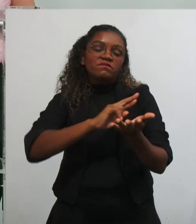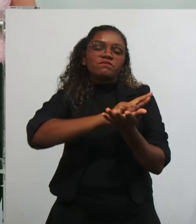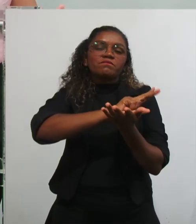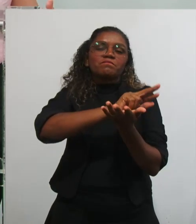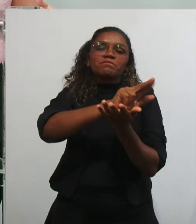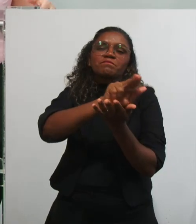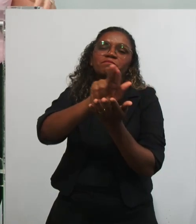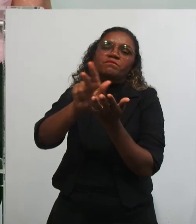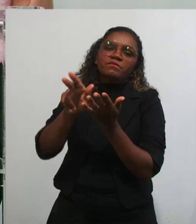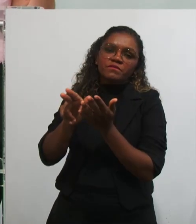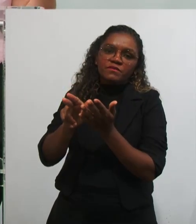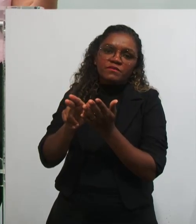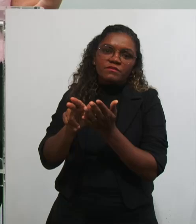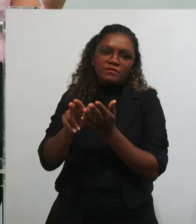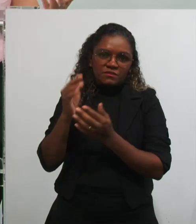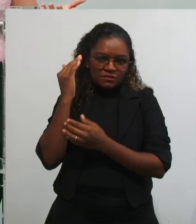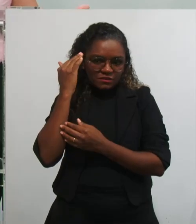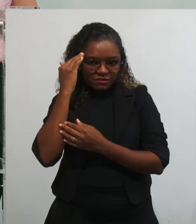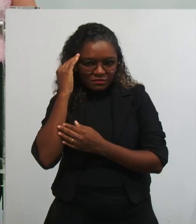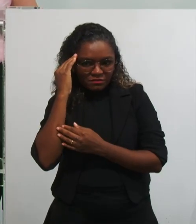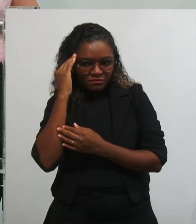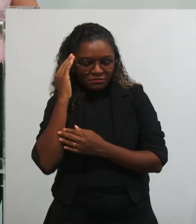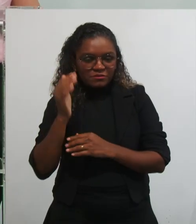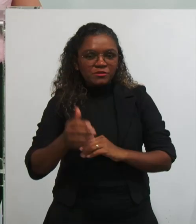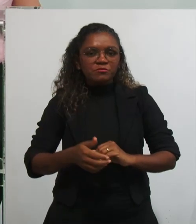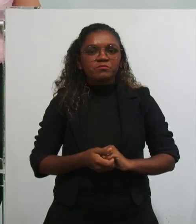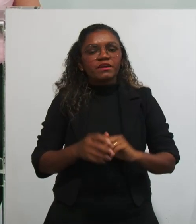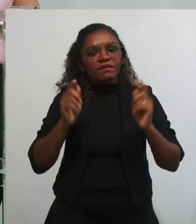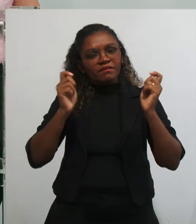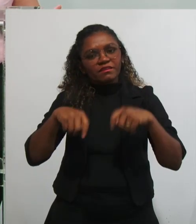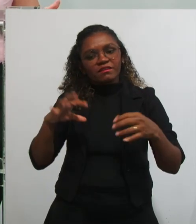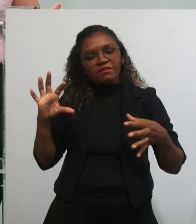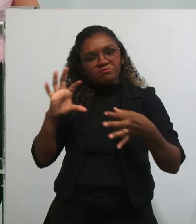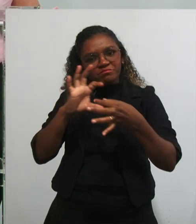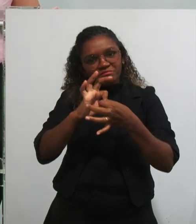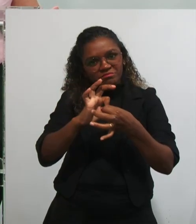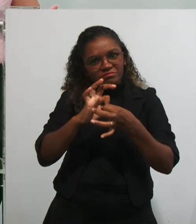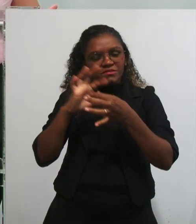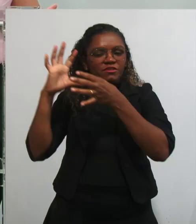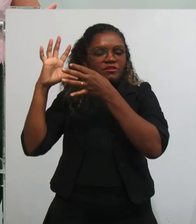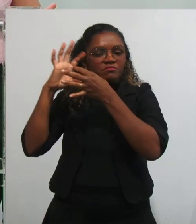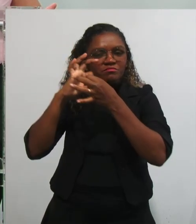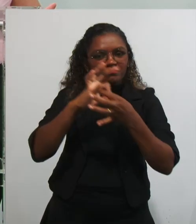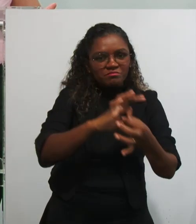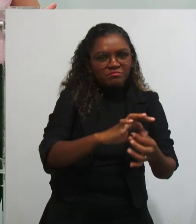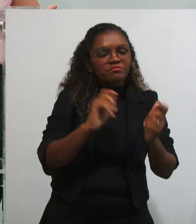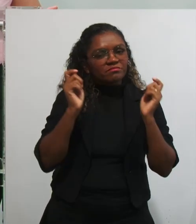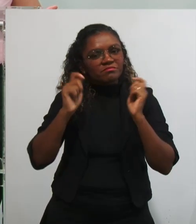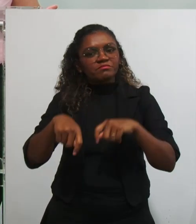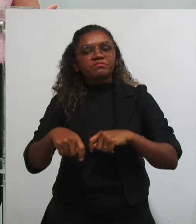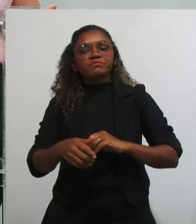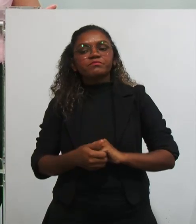contextualizar, né, em que sentido a gente está falando. E uma outra coisa que eu queria chamar a atenção é que